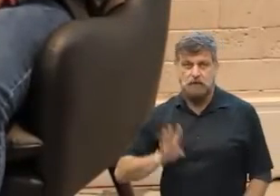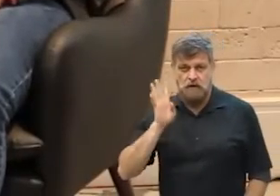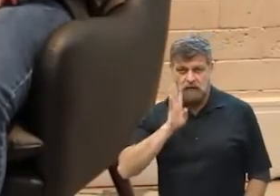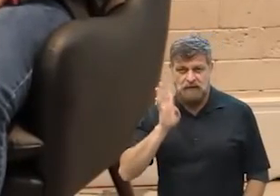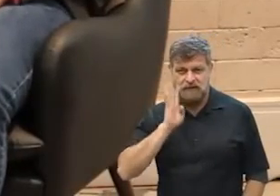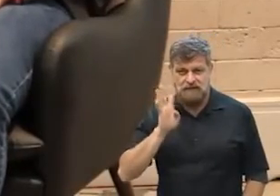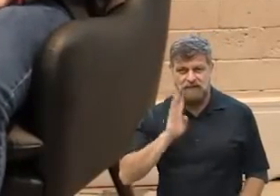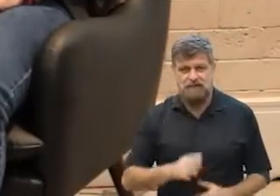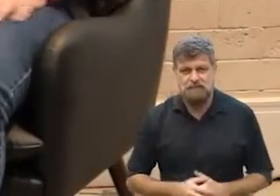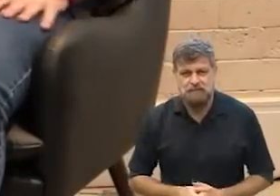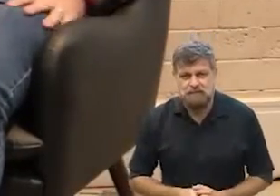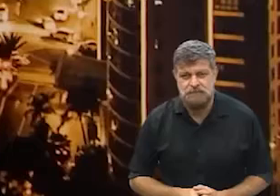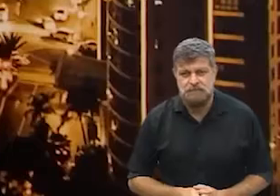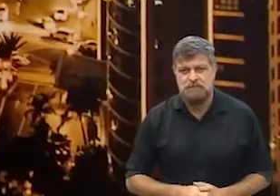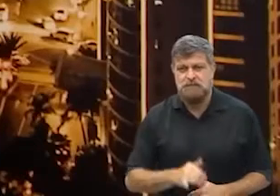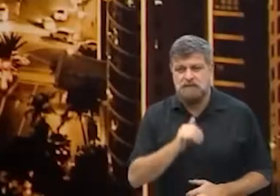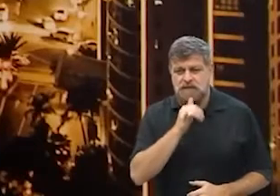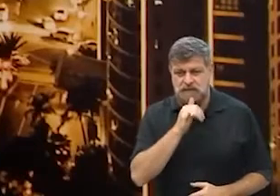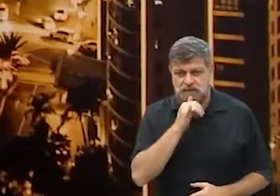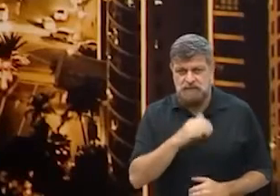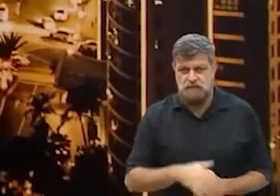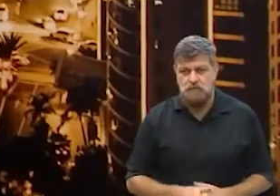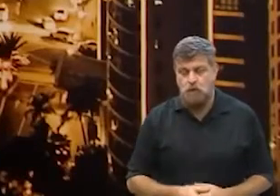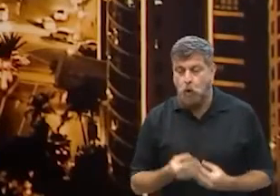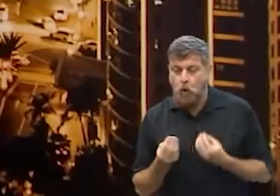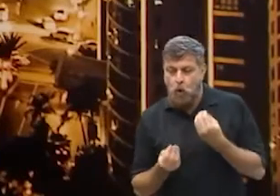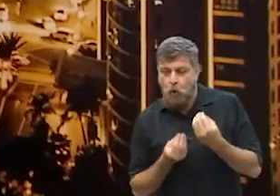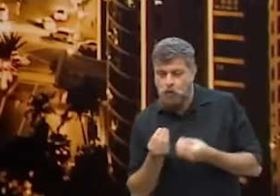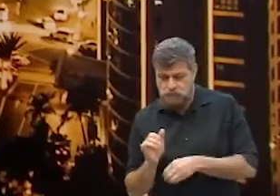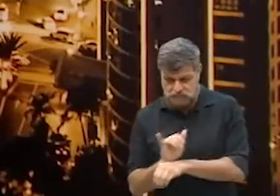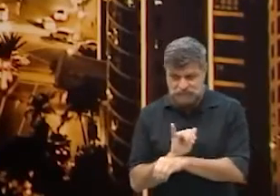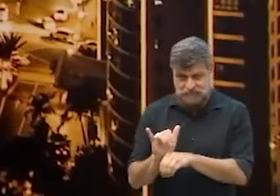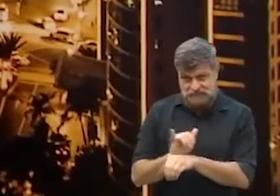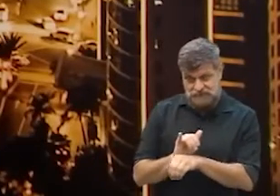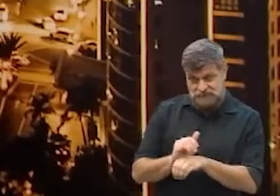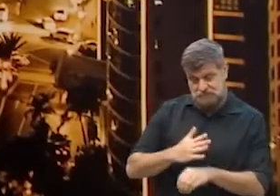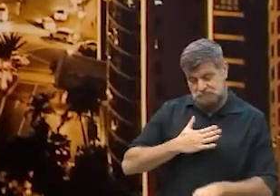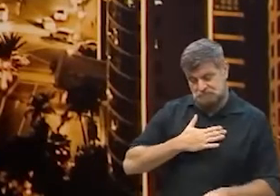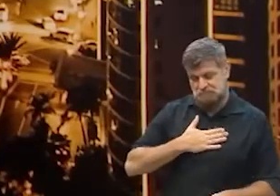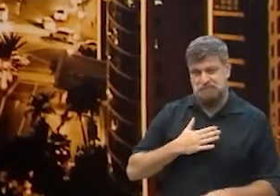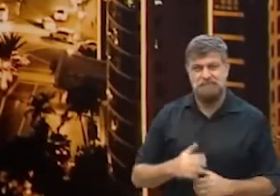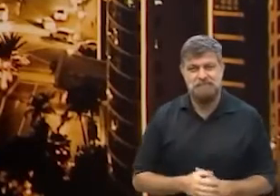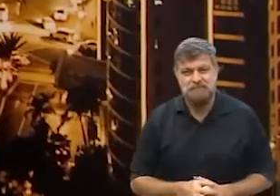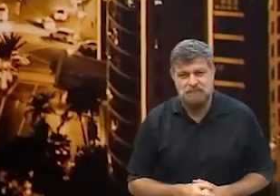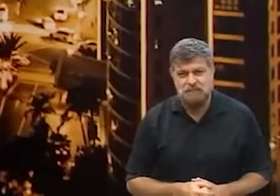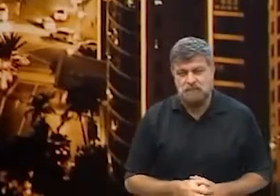está falando, hein, gente? Então você se posiciona, e de que forma que você se posiciona?